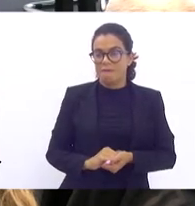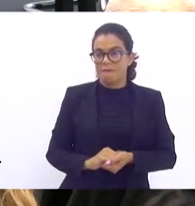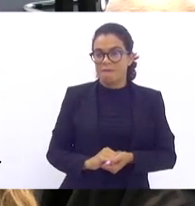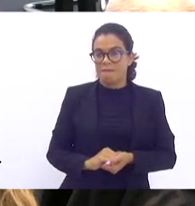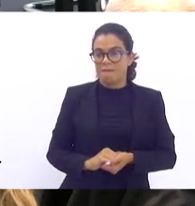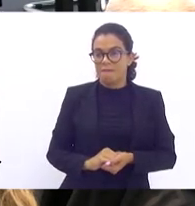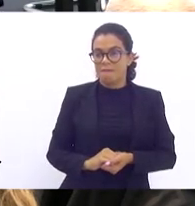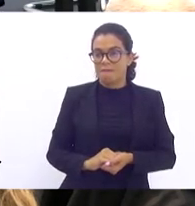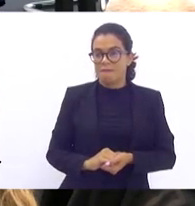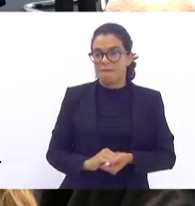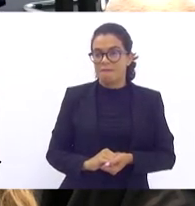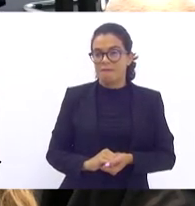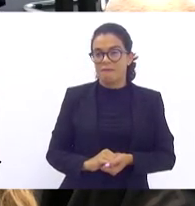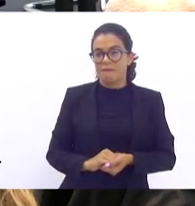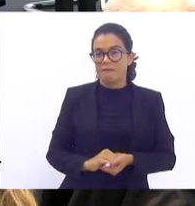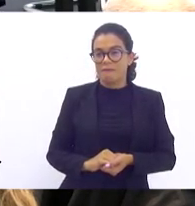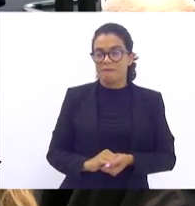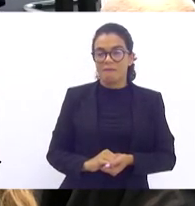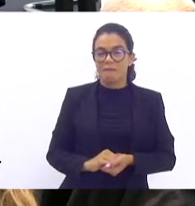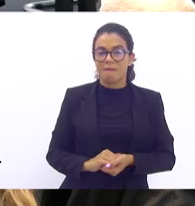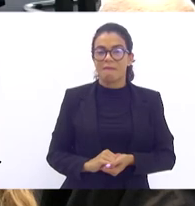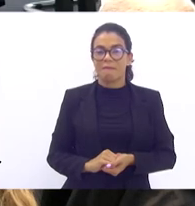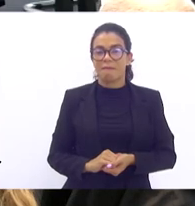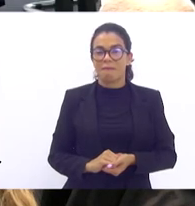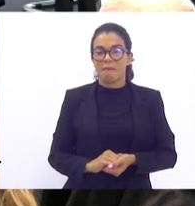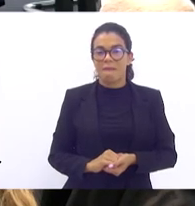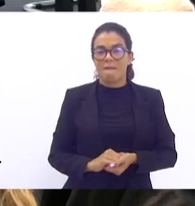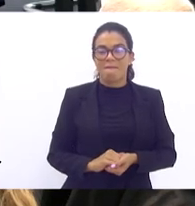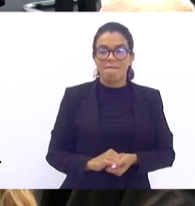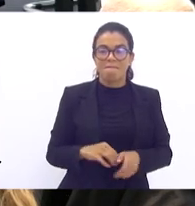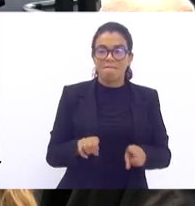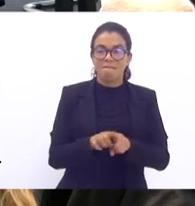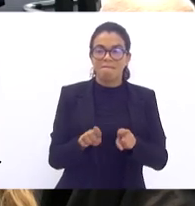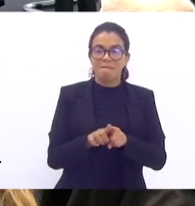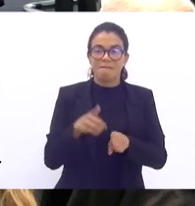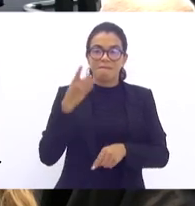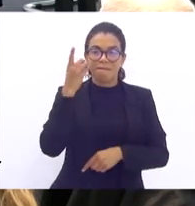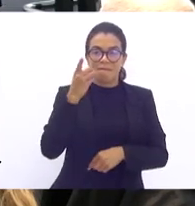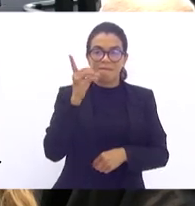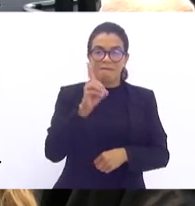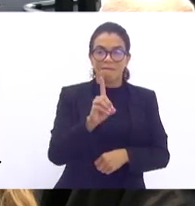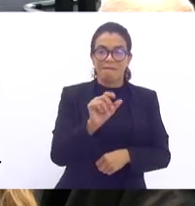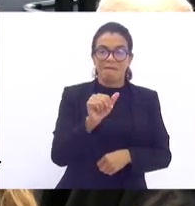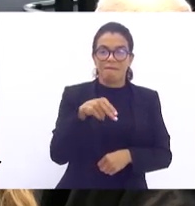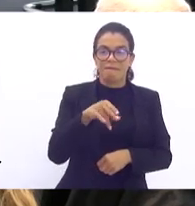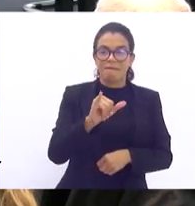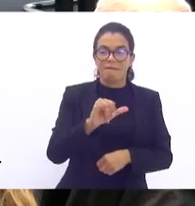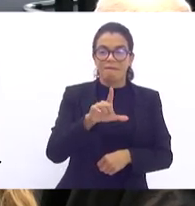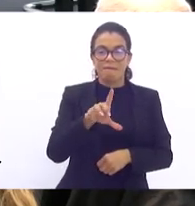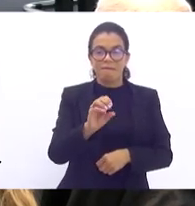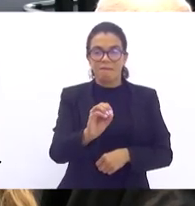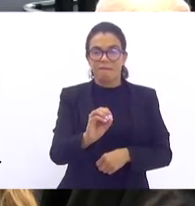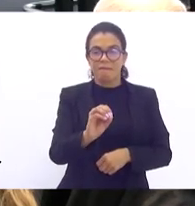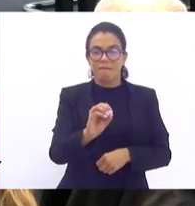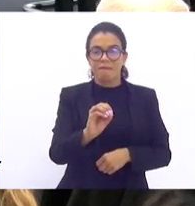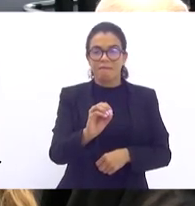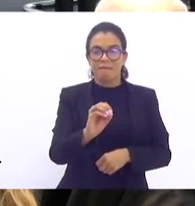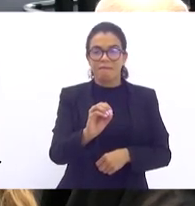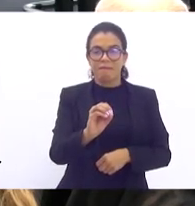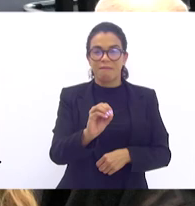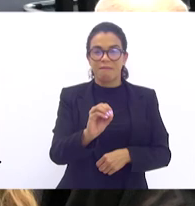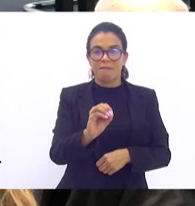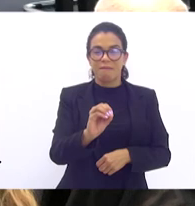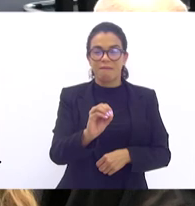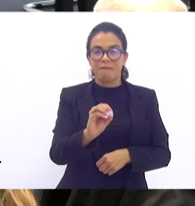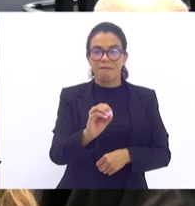passar para o Douglas também e se inscreveu também aqui Deputado Danilo tá aqui honrando aqui o nosso debate também o